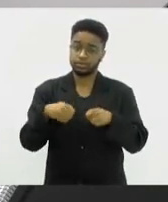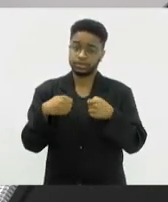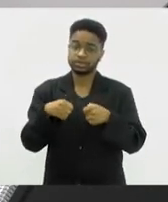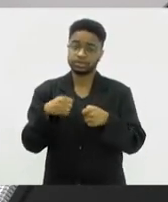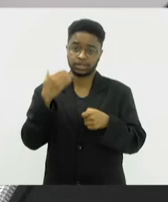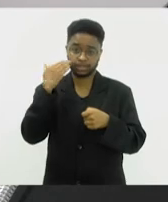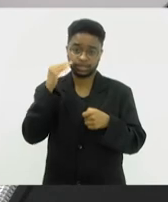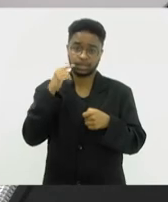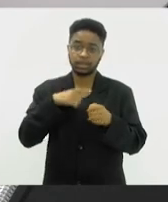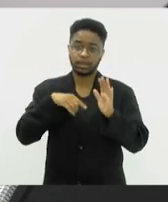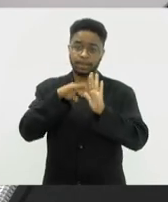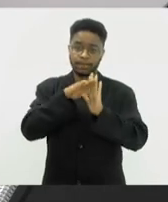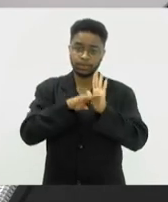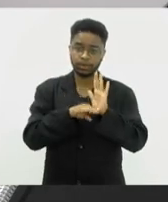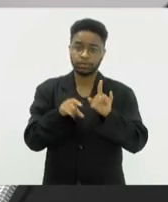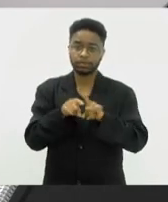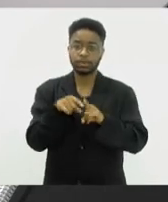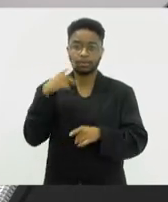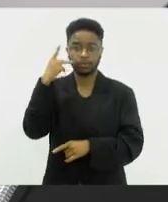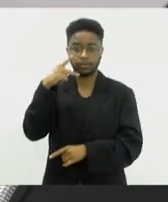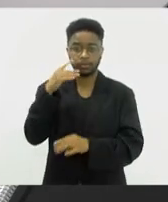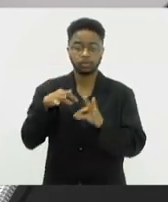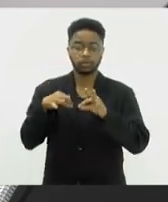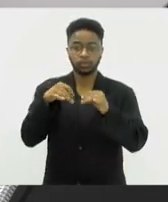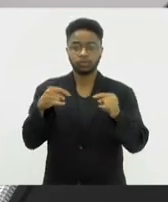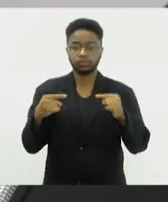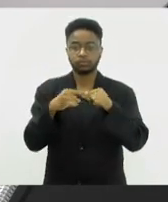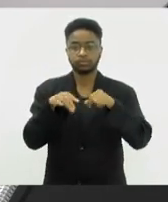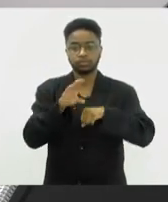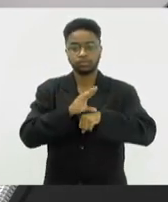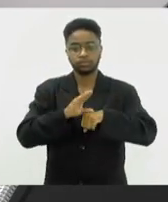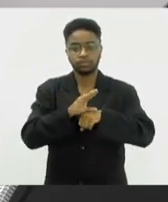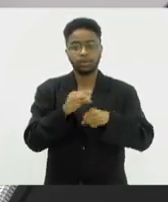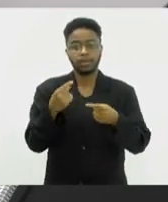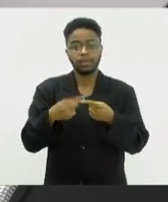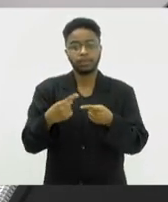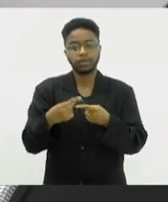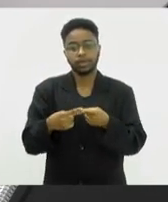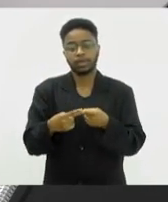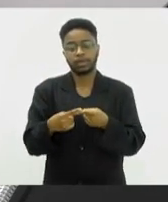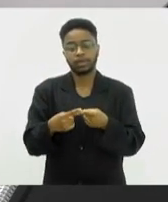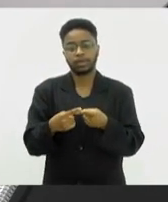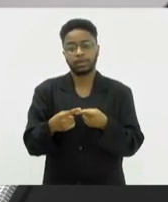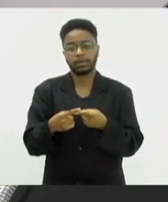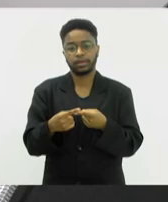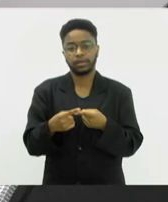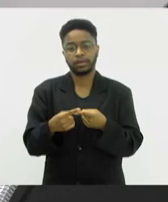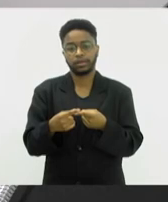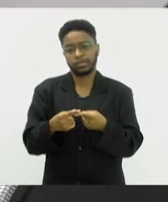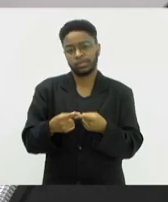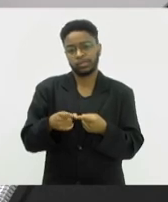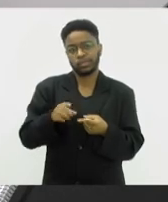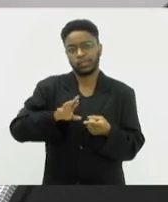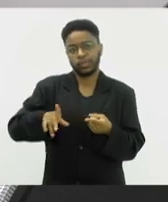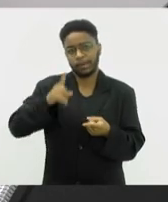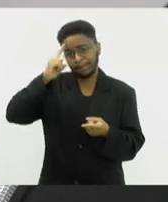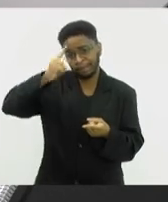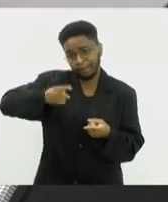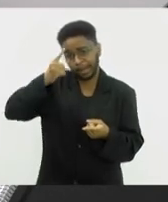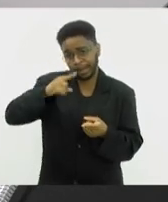faz programa quanto política, são todos constitucionais, porque não são determinativos. Como